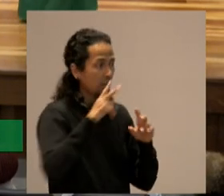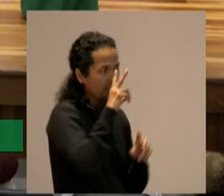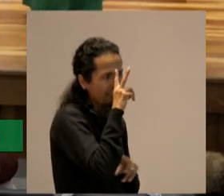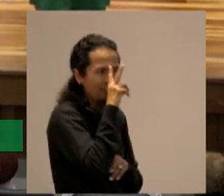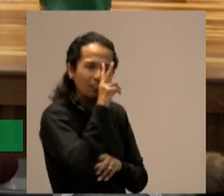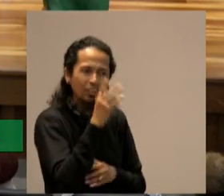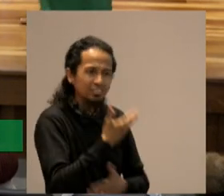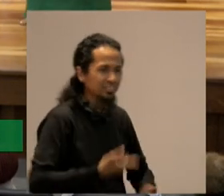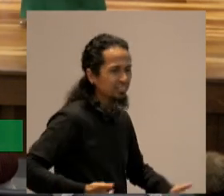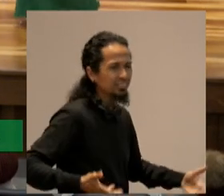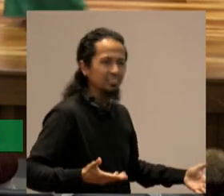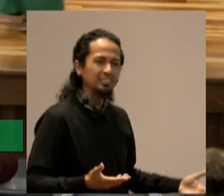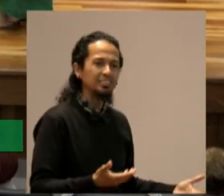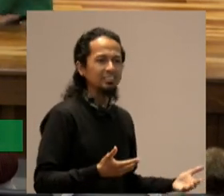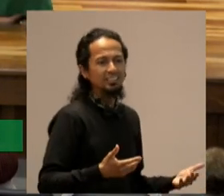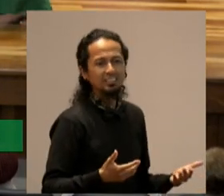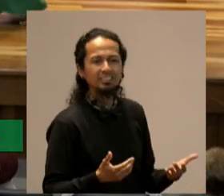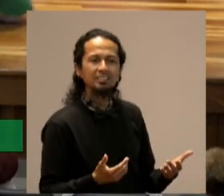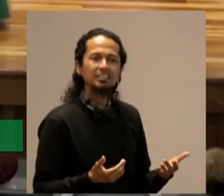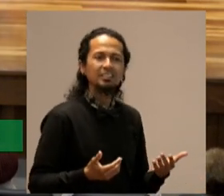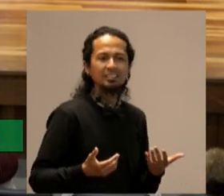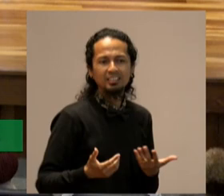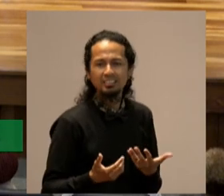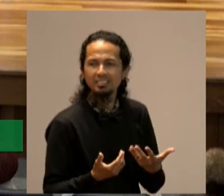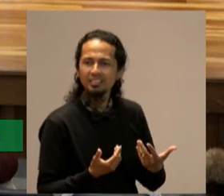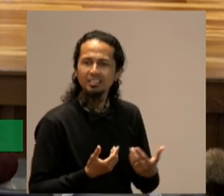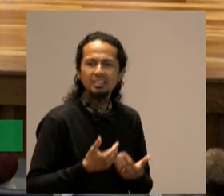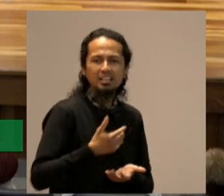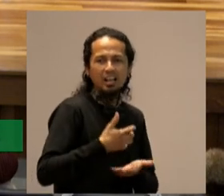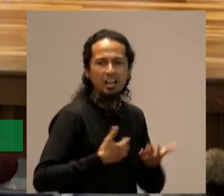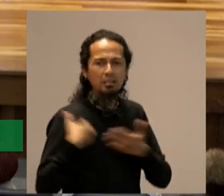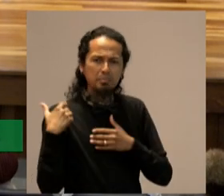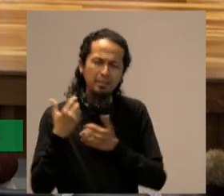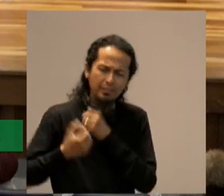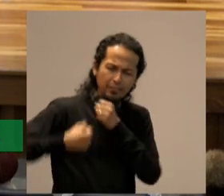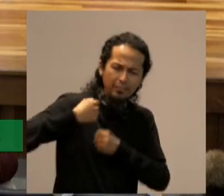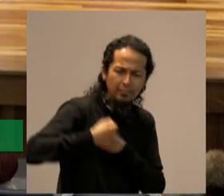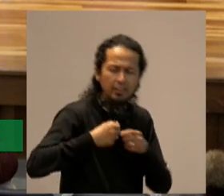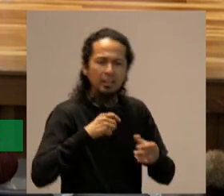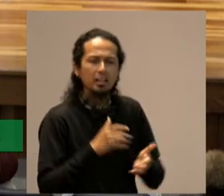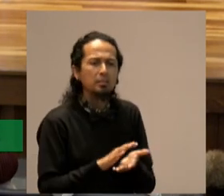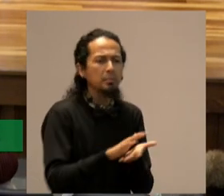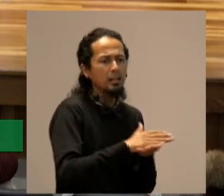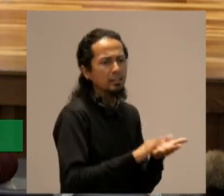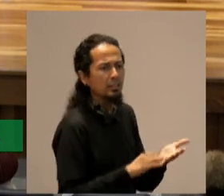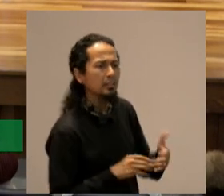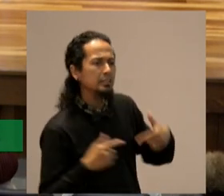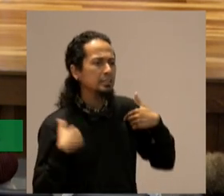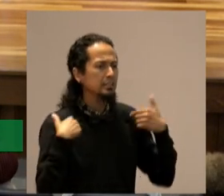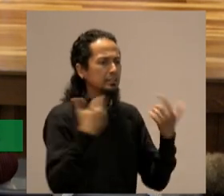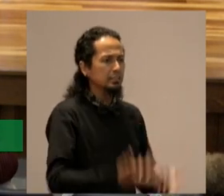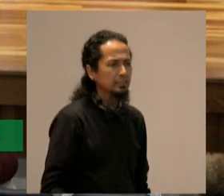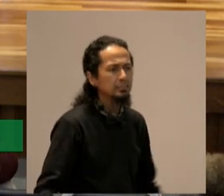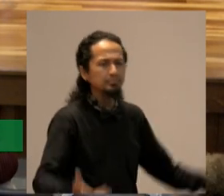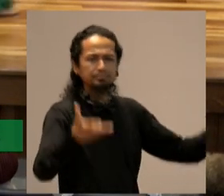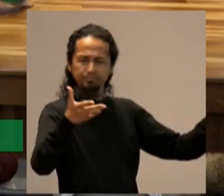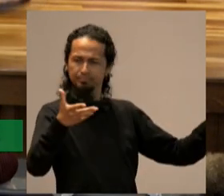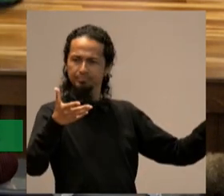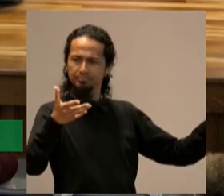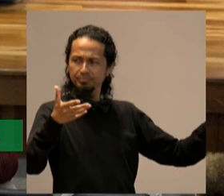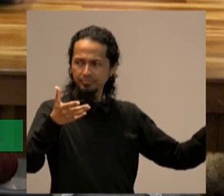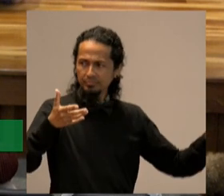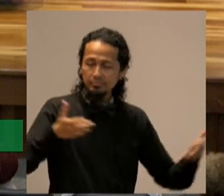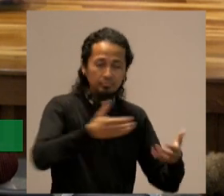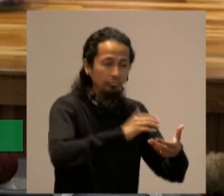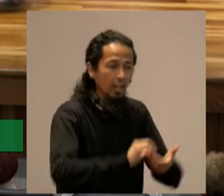missão, sigo carregando a minha cruz à procura de uma luz da salvação.